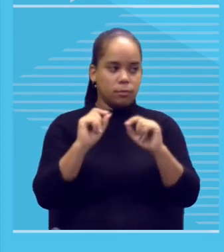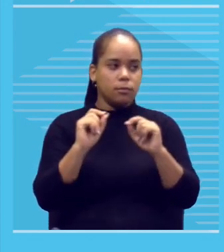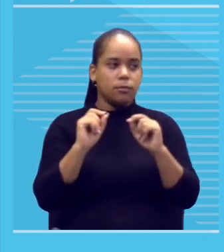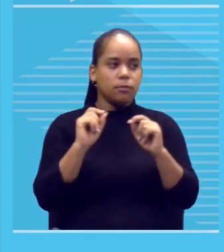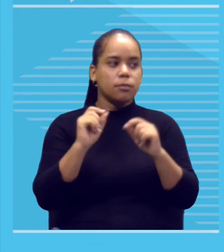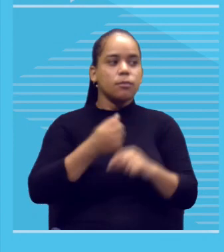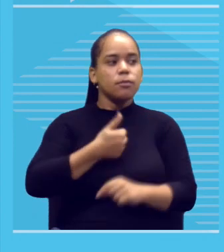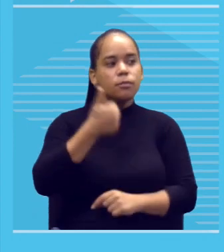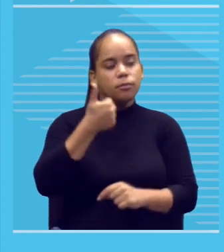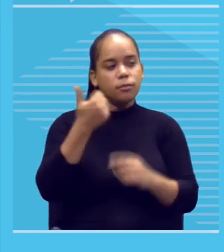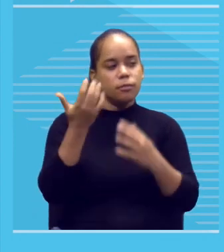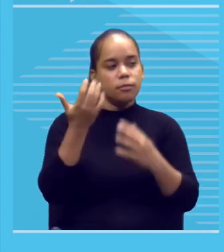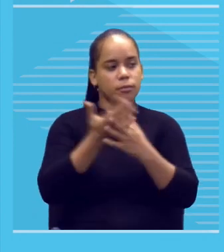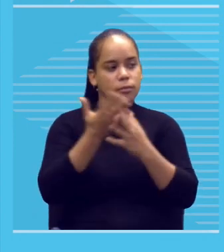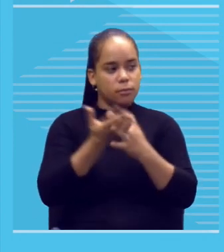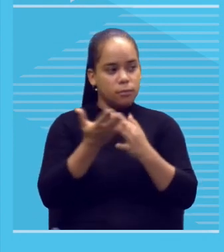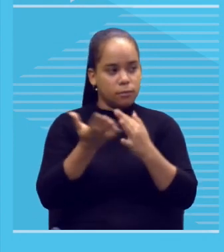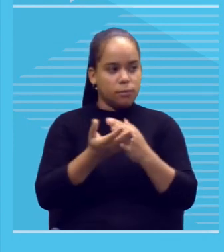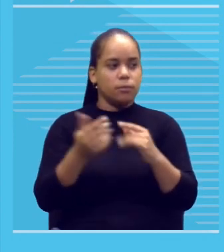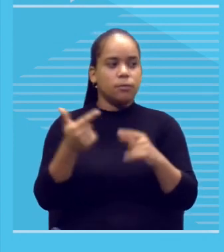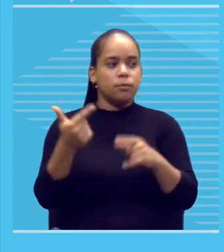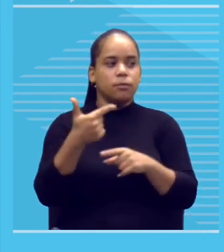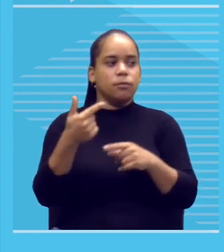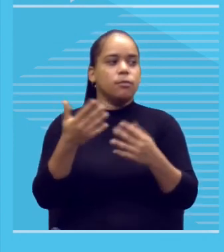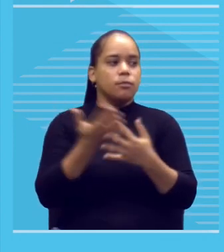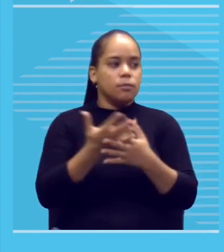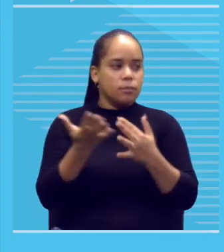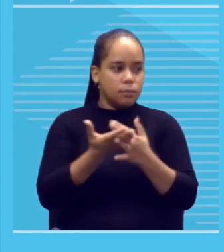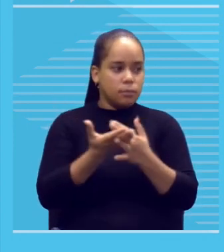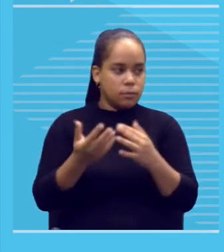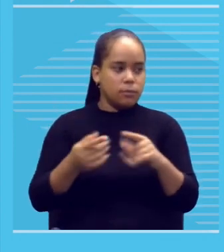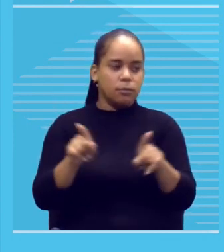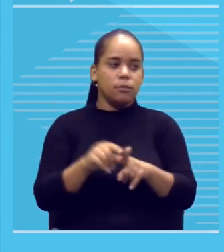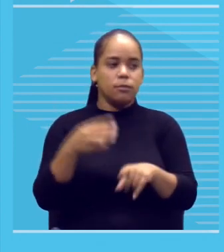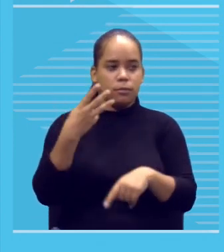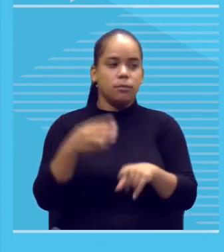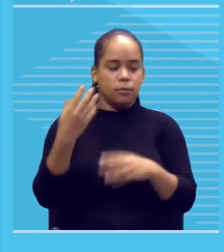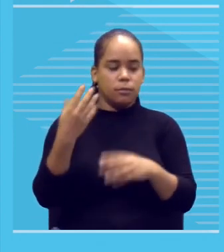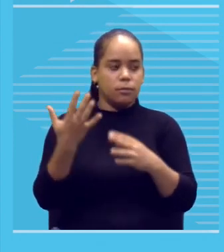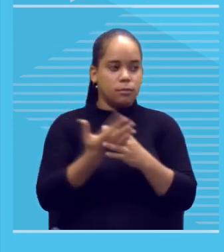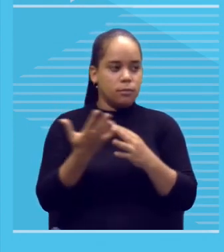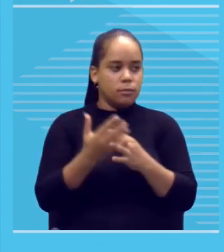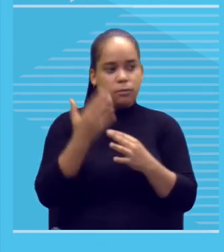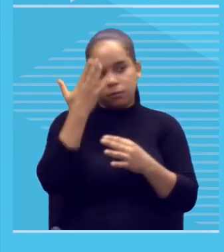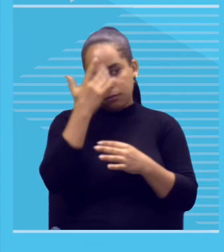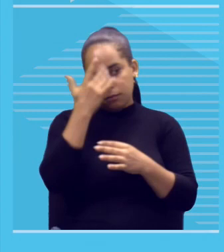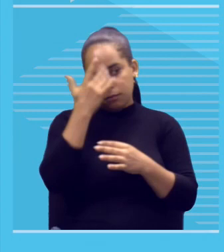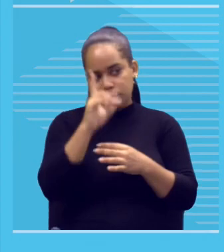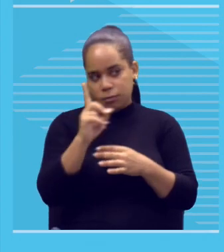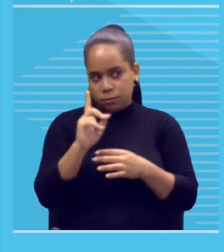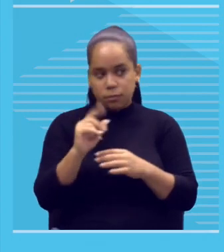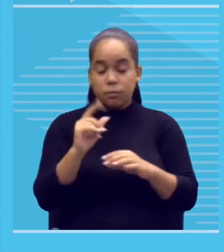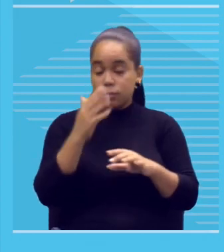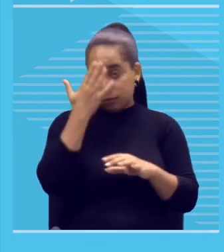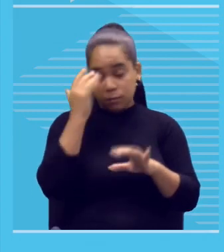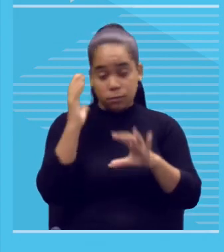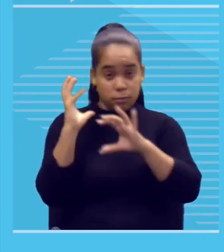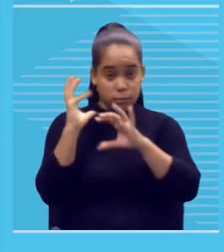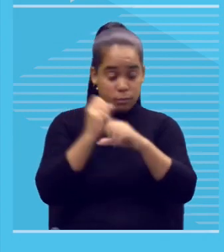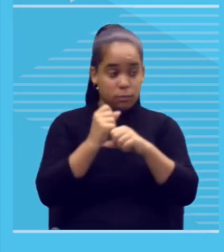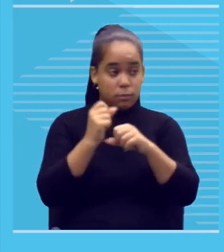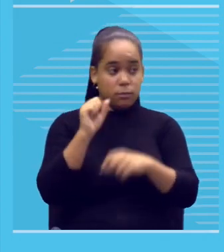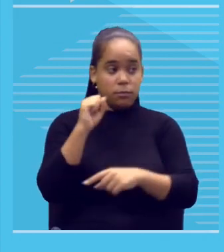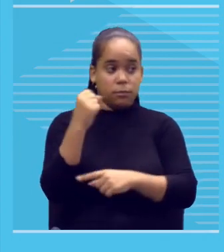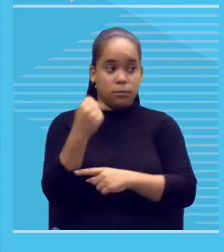a primeira parcela a segunda parcela A terceira parcela você não sabe né e o todo